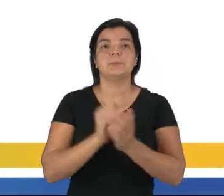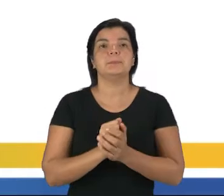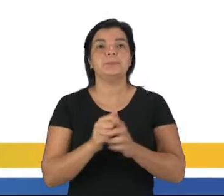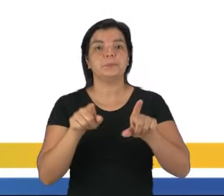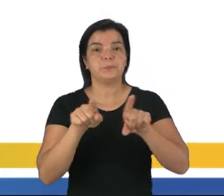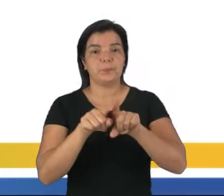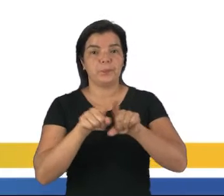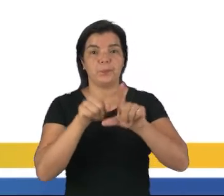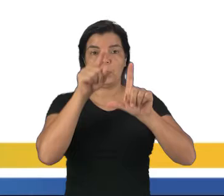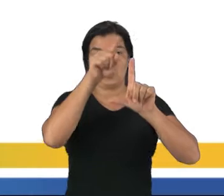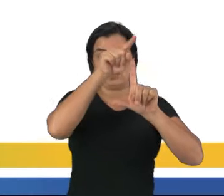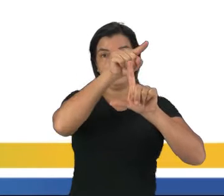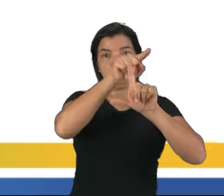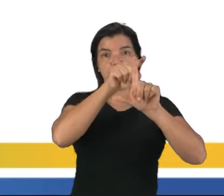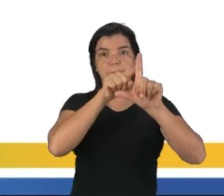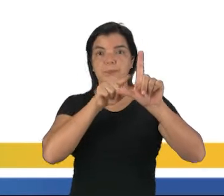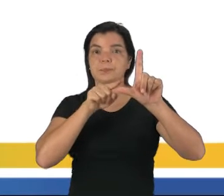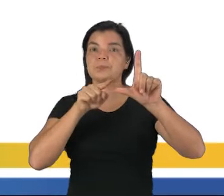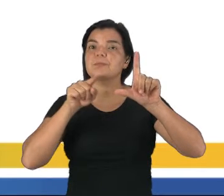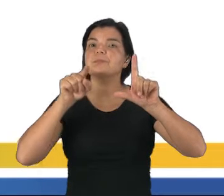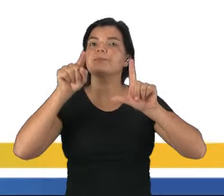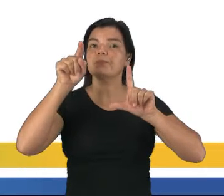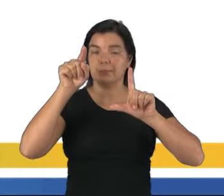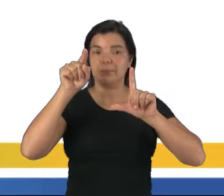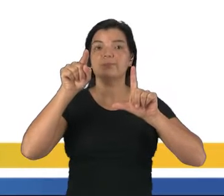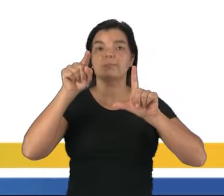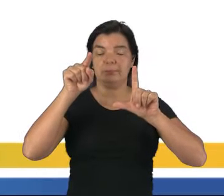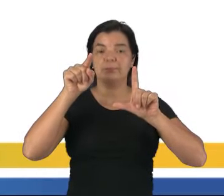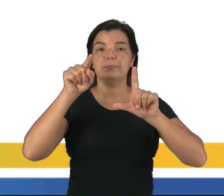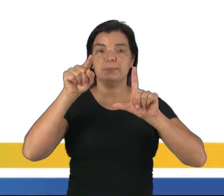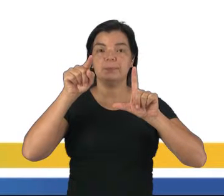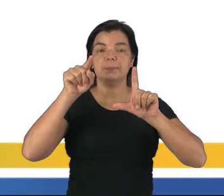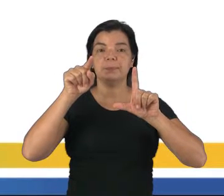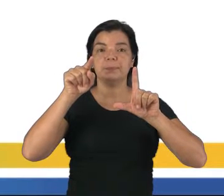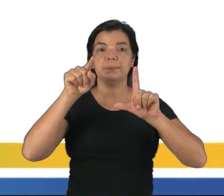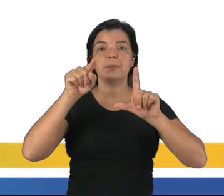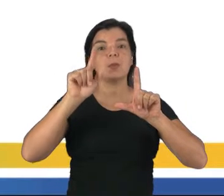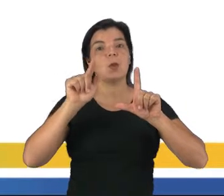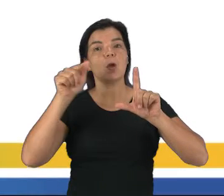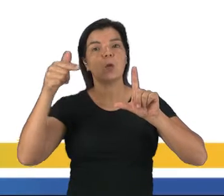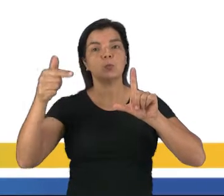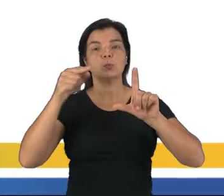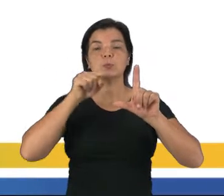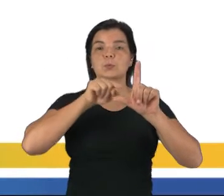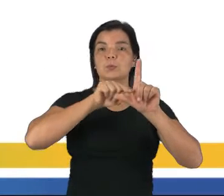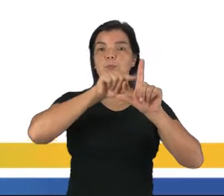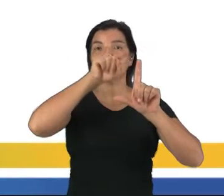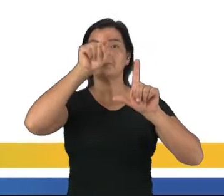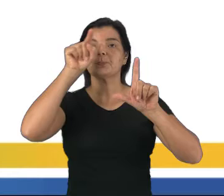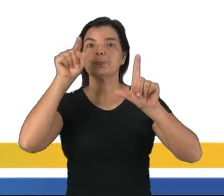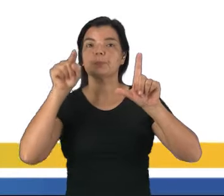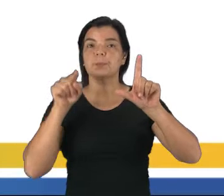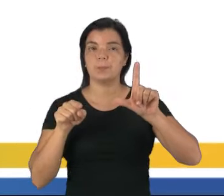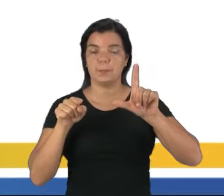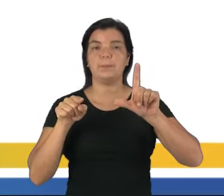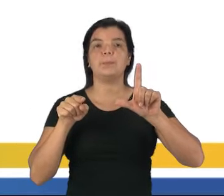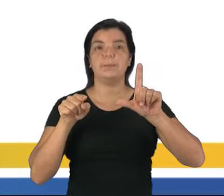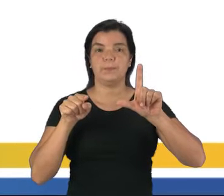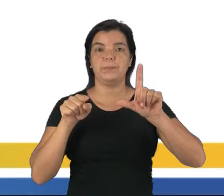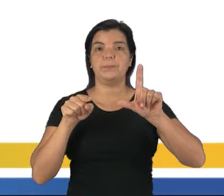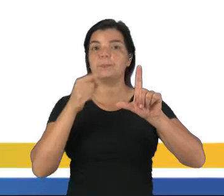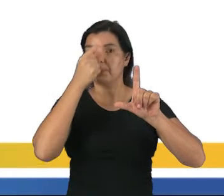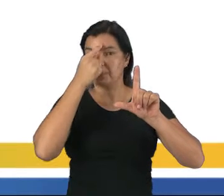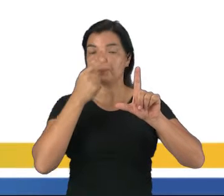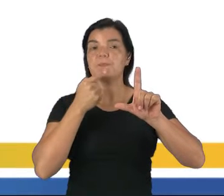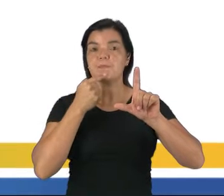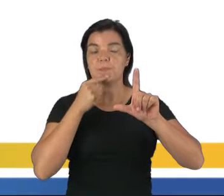parábola com a abertura voltada para cima, né, a concavidade voltada para cima, e aí a concavidade também voltada para baixo, na imagem mais